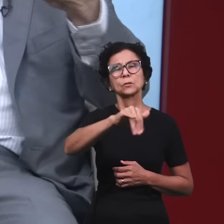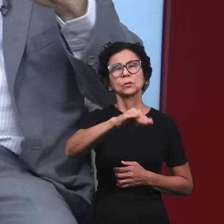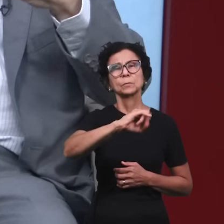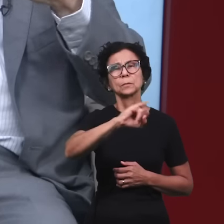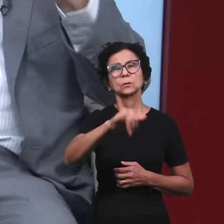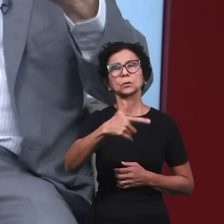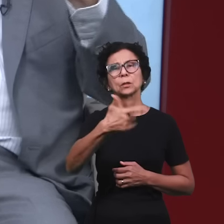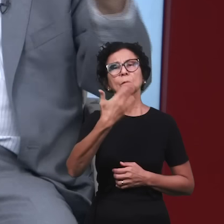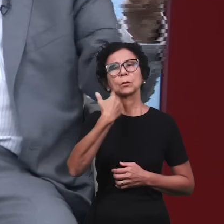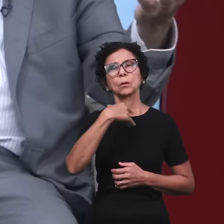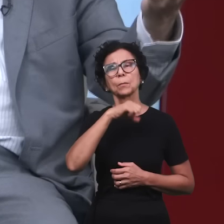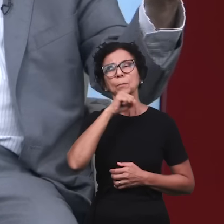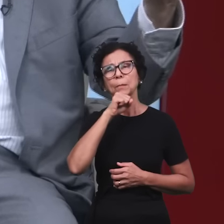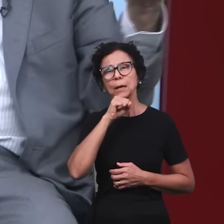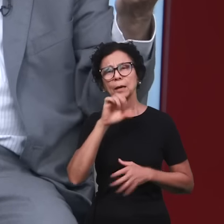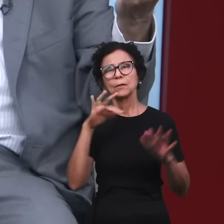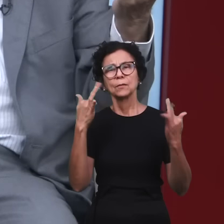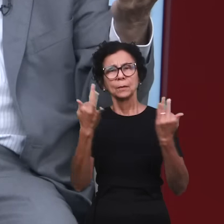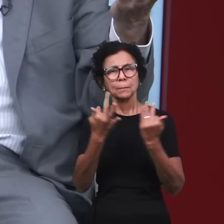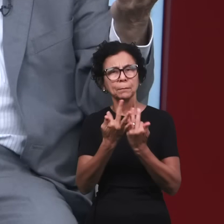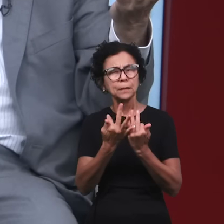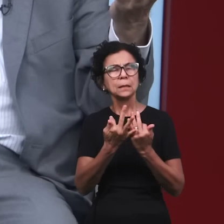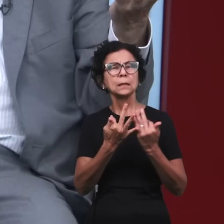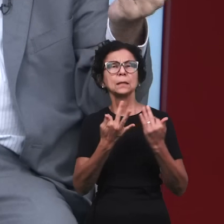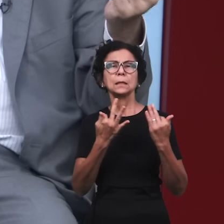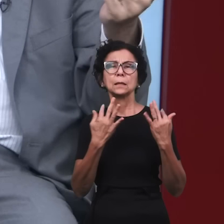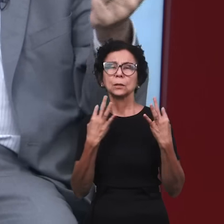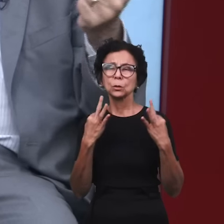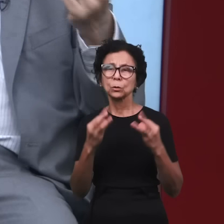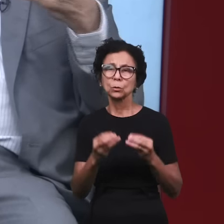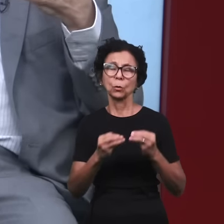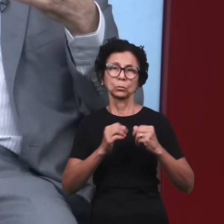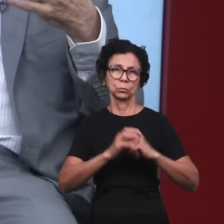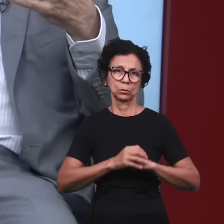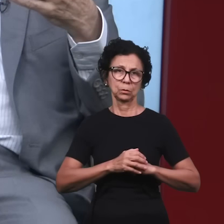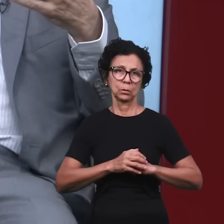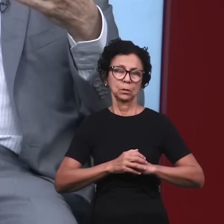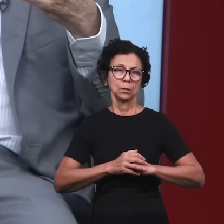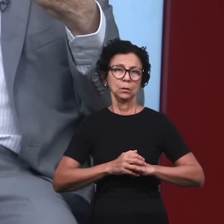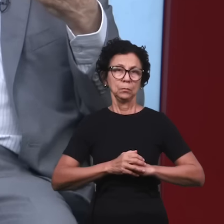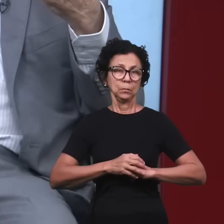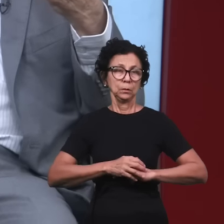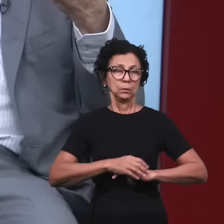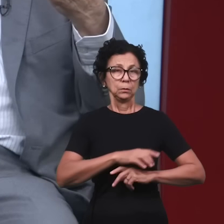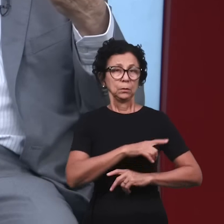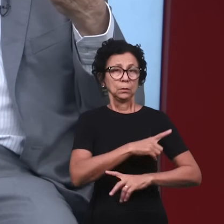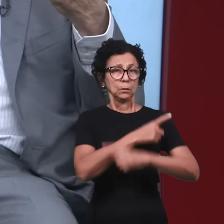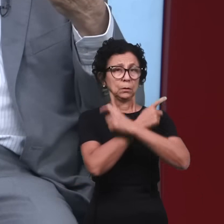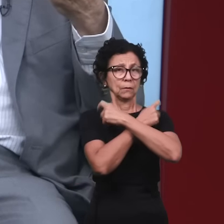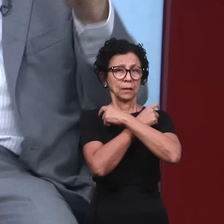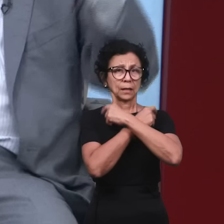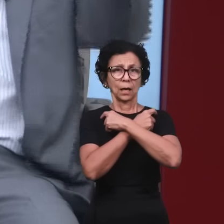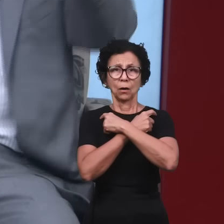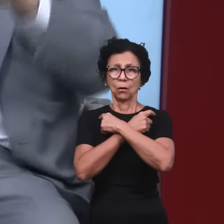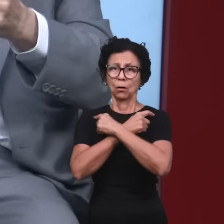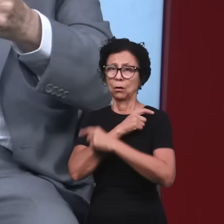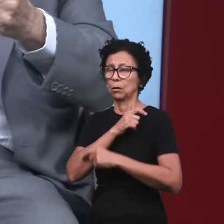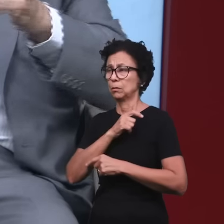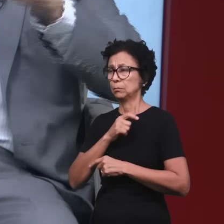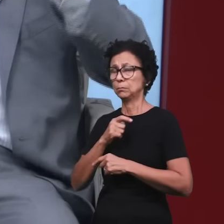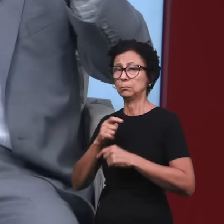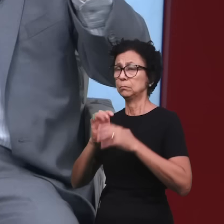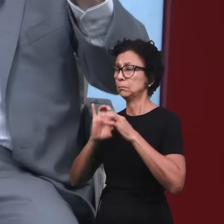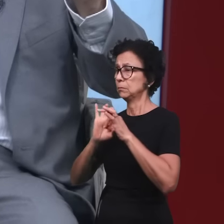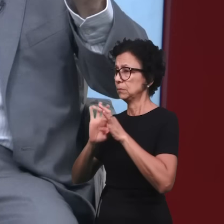família com completa aprovação de Faraó. Quando José, que é Israel, vem com